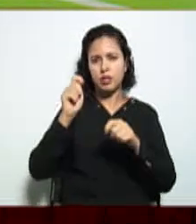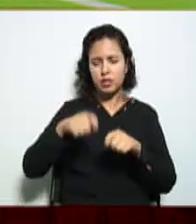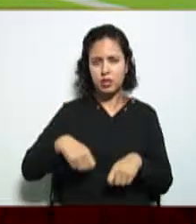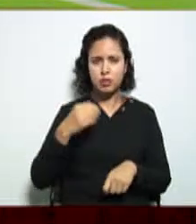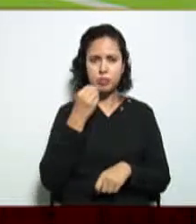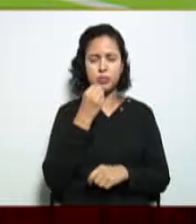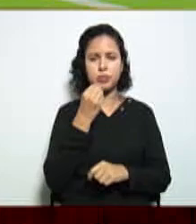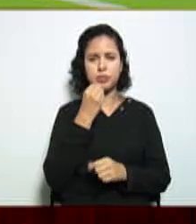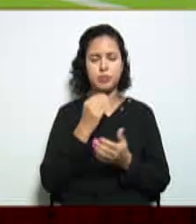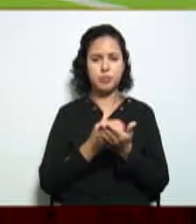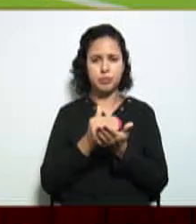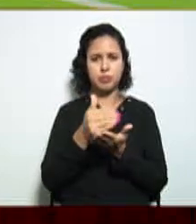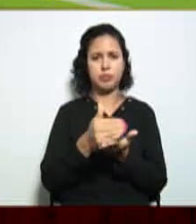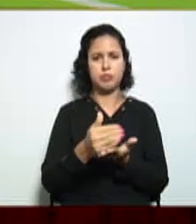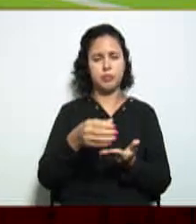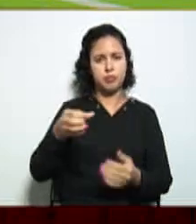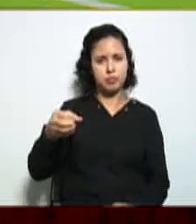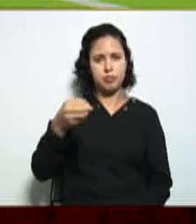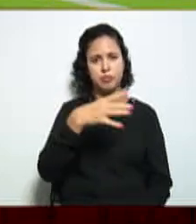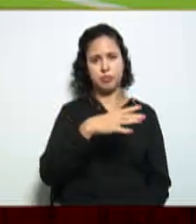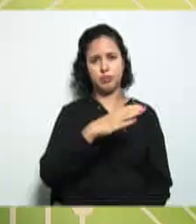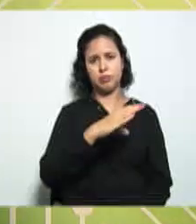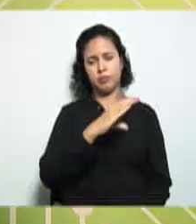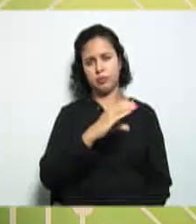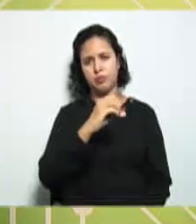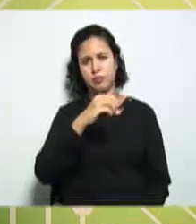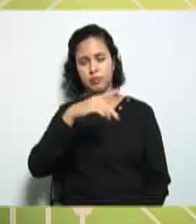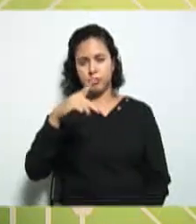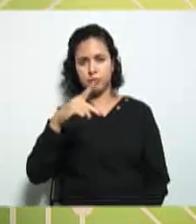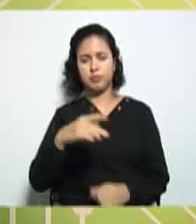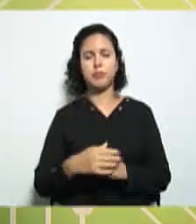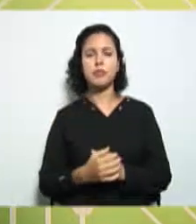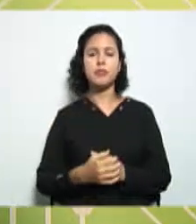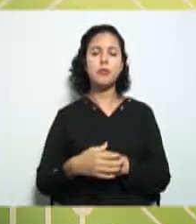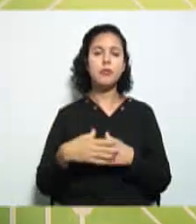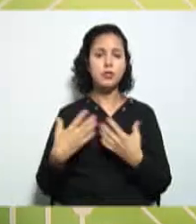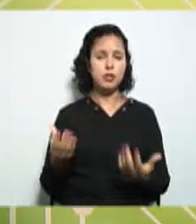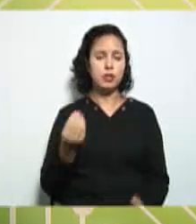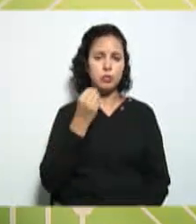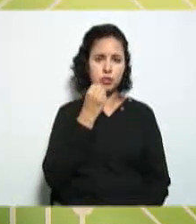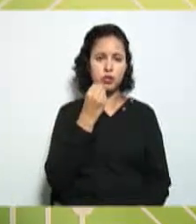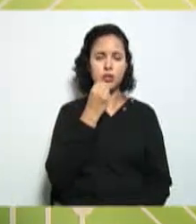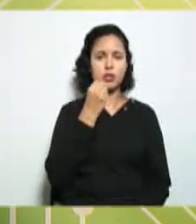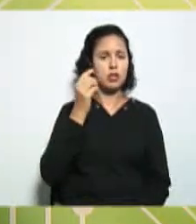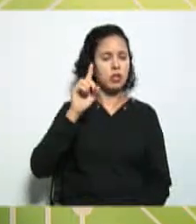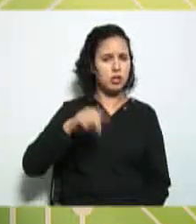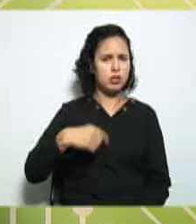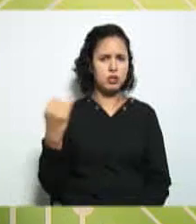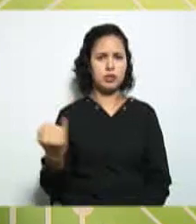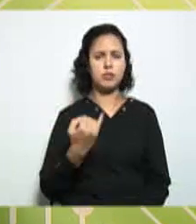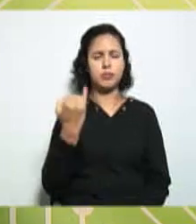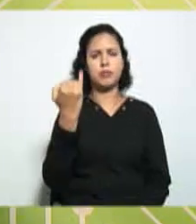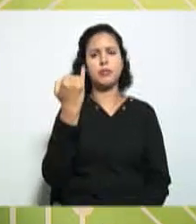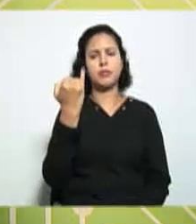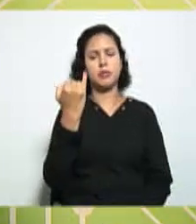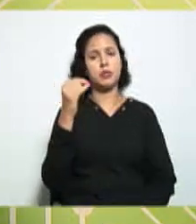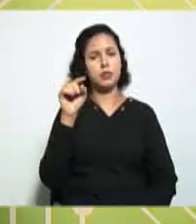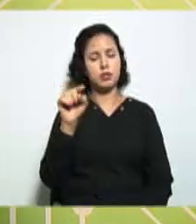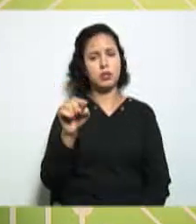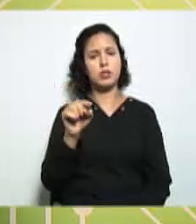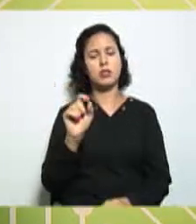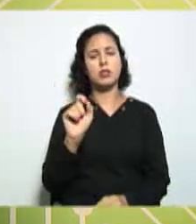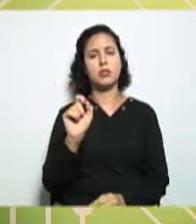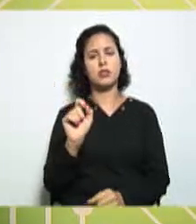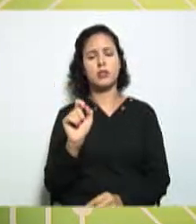para a gente começar uma nova cooperativa. Então, essas oportunidades, elas são muito importantes para que você